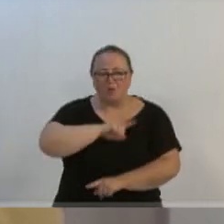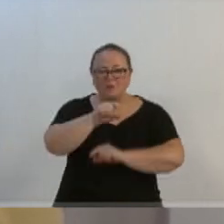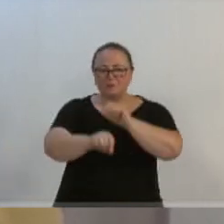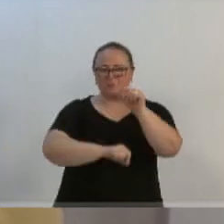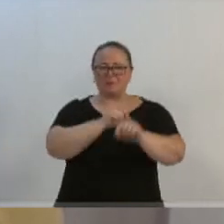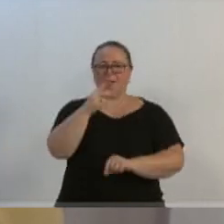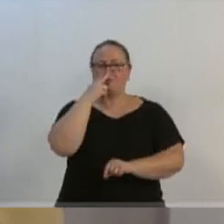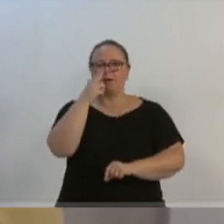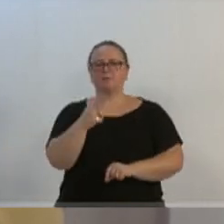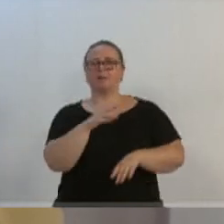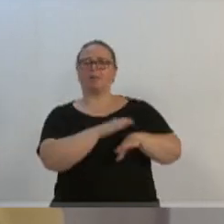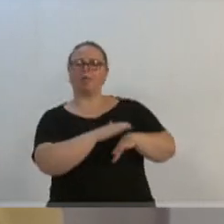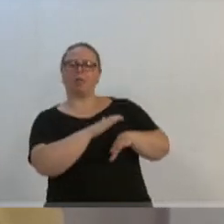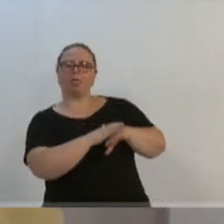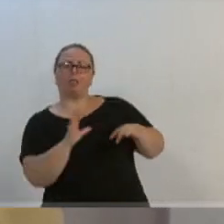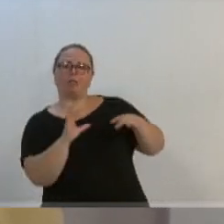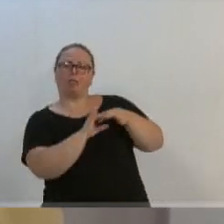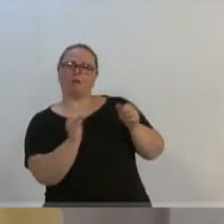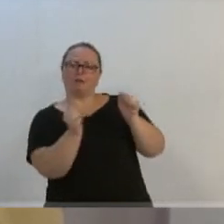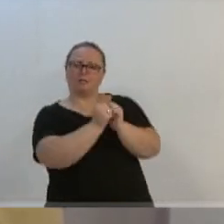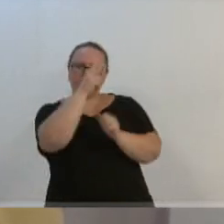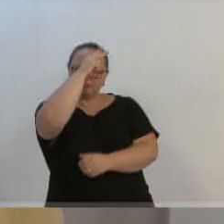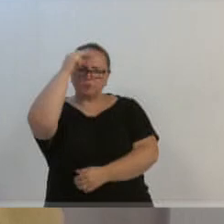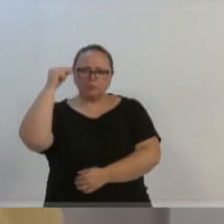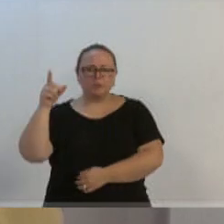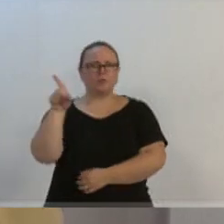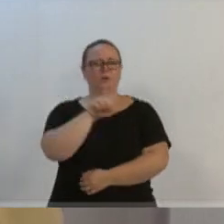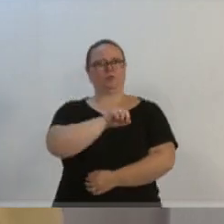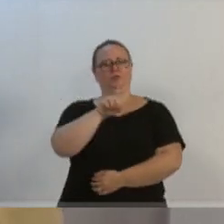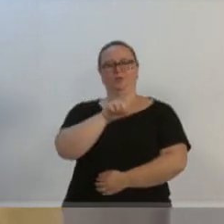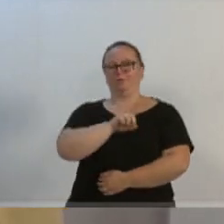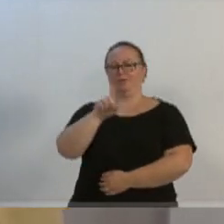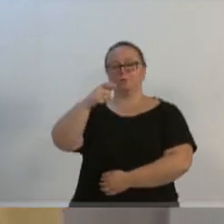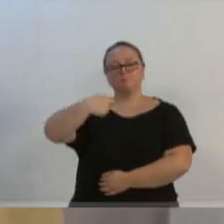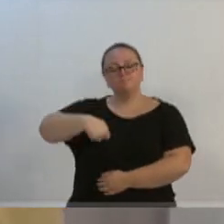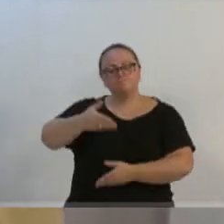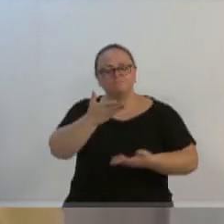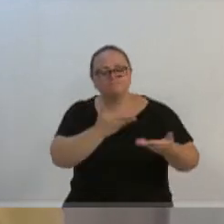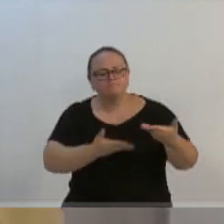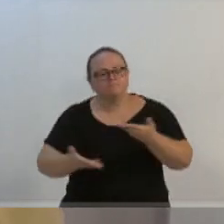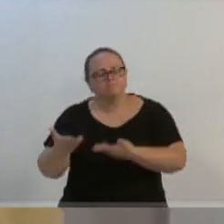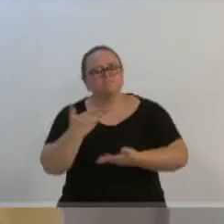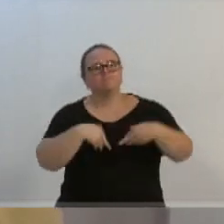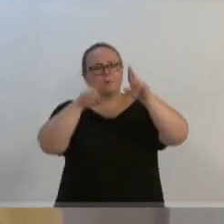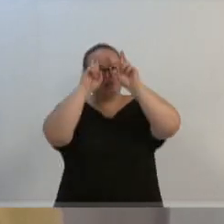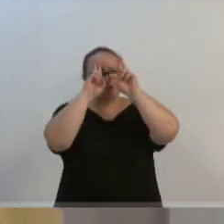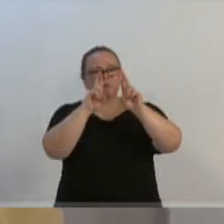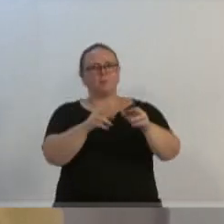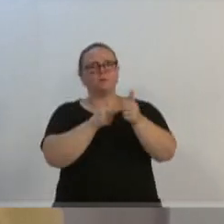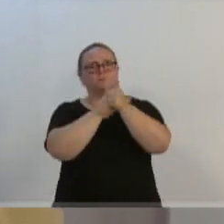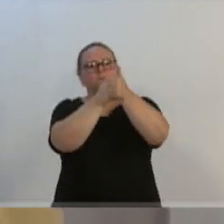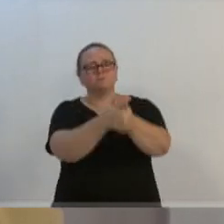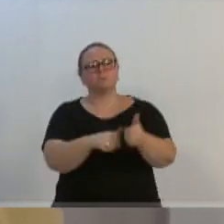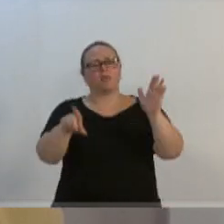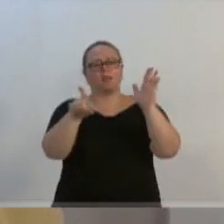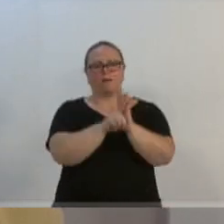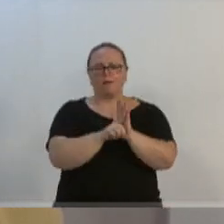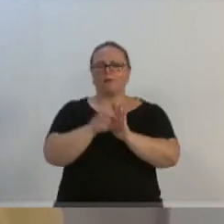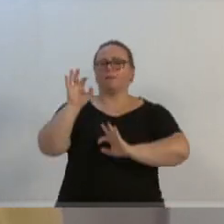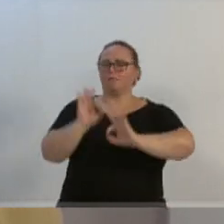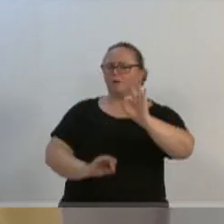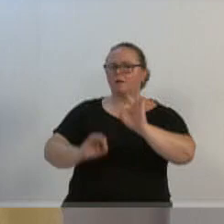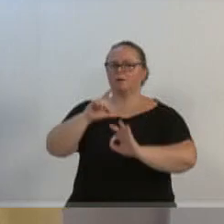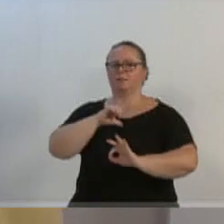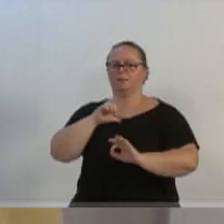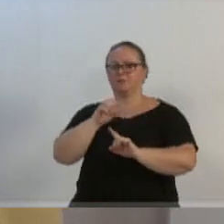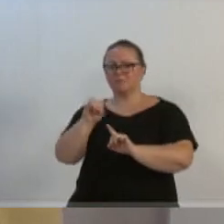meramente despachantes do Executivo. Ou seja, ou vai nos tratar com respeito, ou vai realmente seguir a lei e se organizar, ou vai ficar